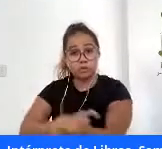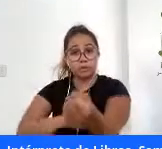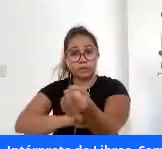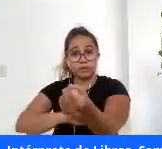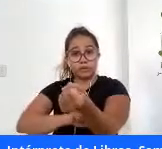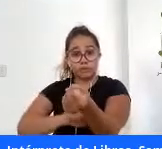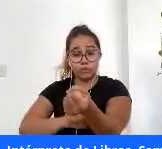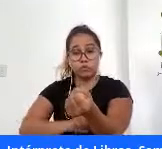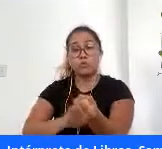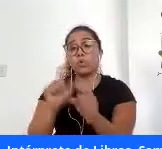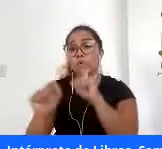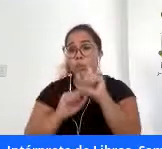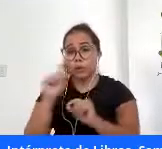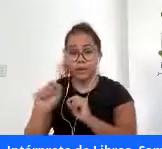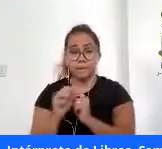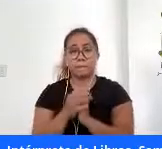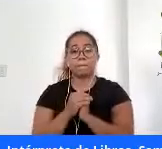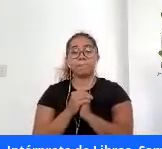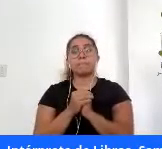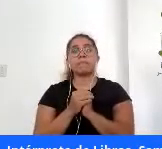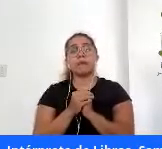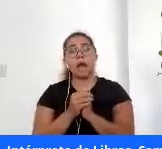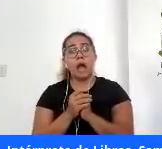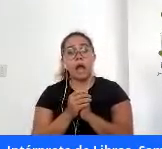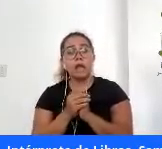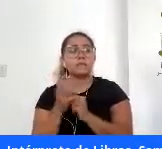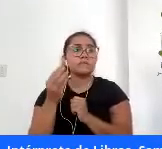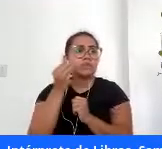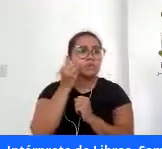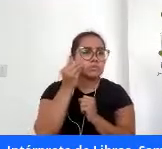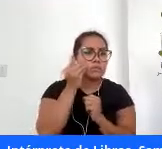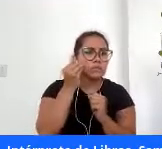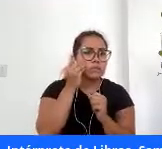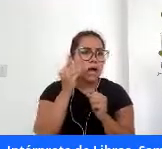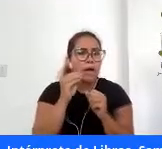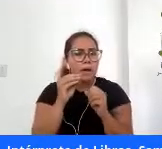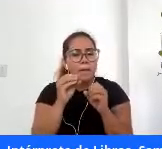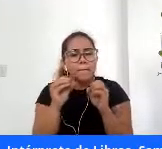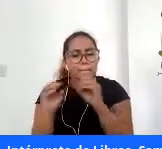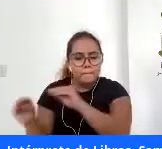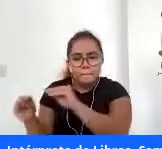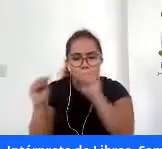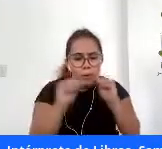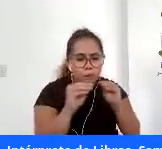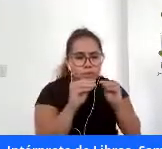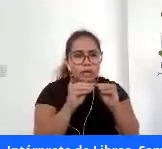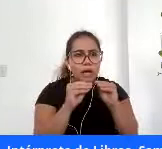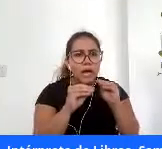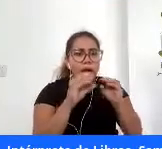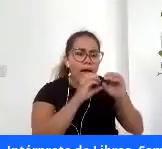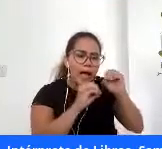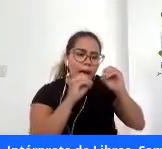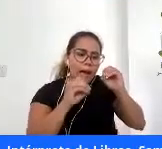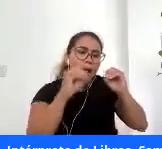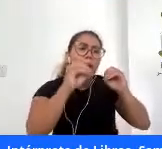no sistema nervoso, residem ali, elas vão ser recrutadas para essa área para fazer uma cicatriz. Fazendo essa cicatriz,